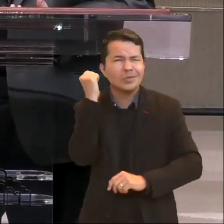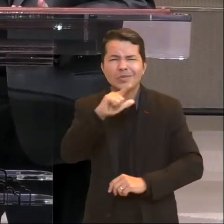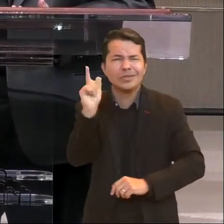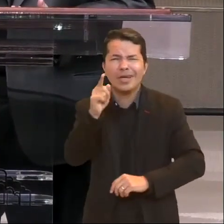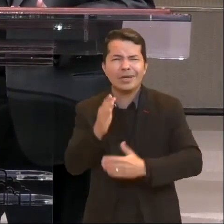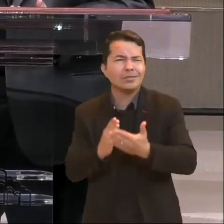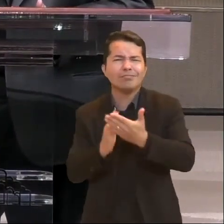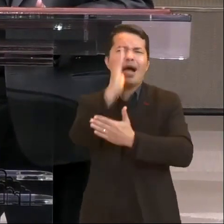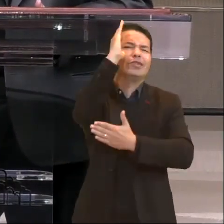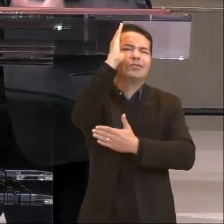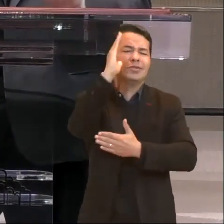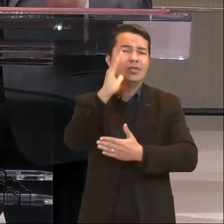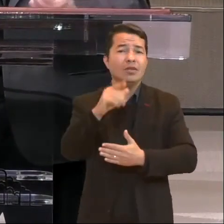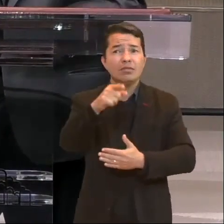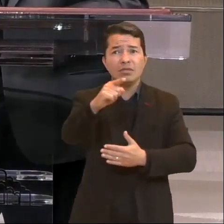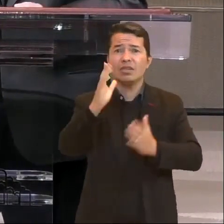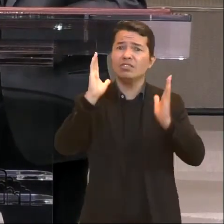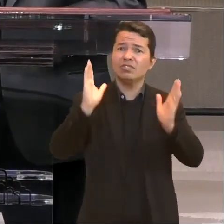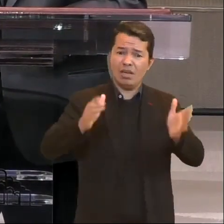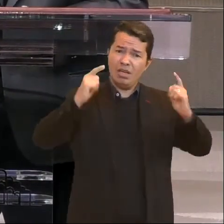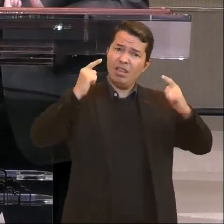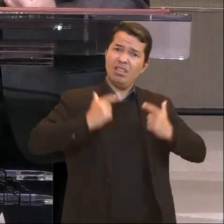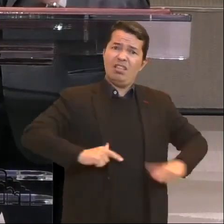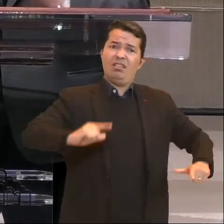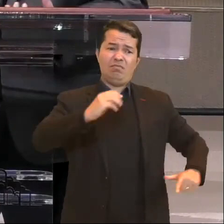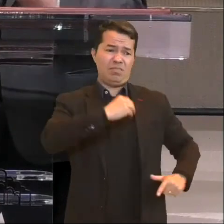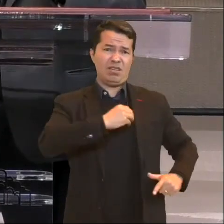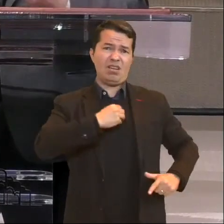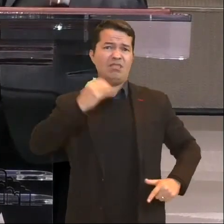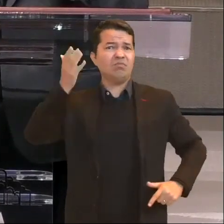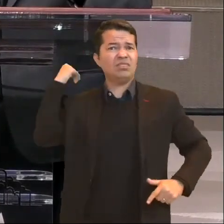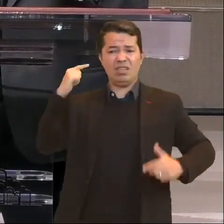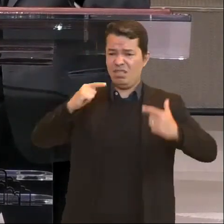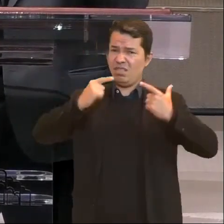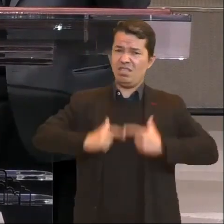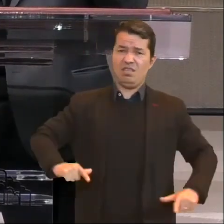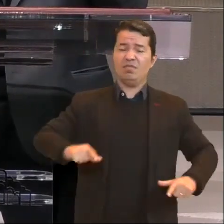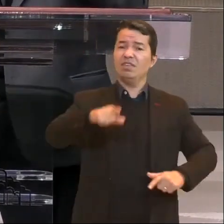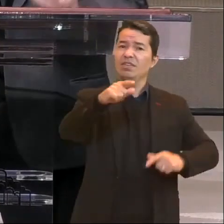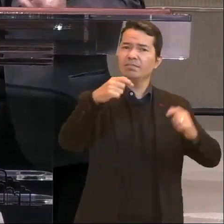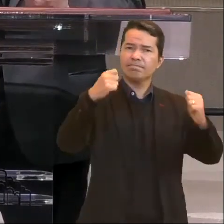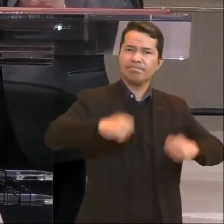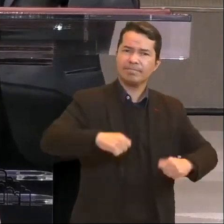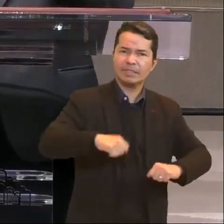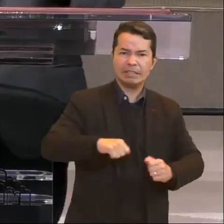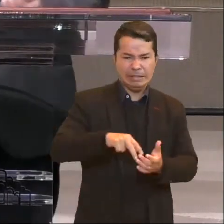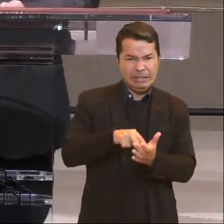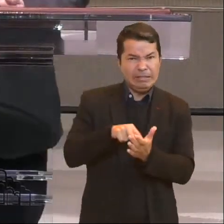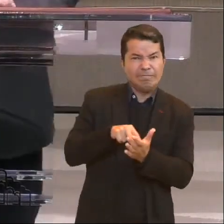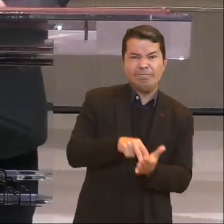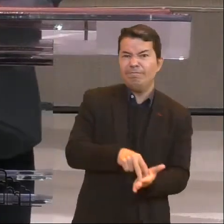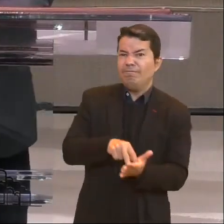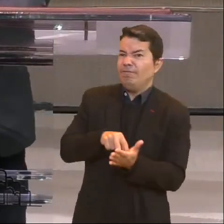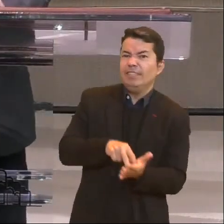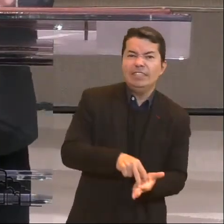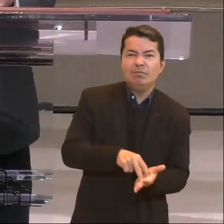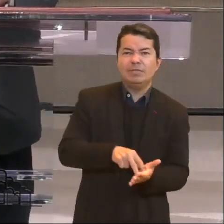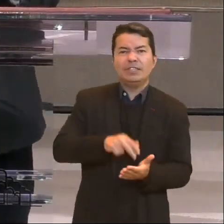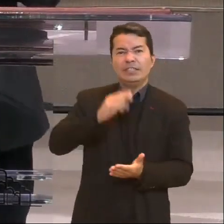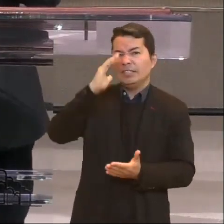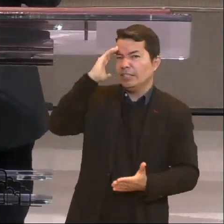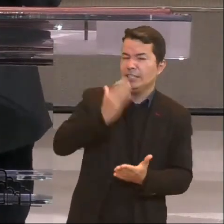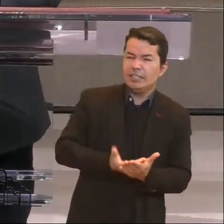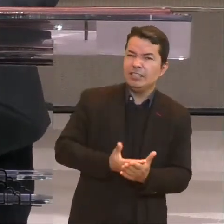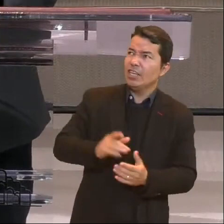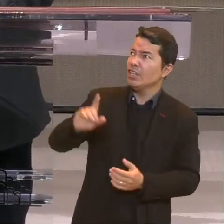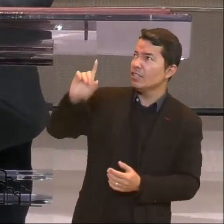seus pecados passados. Portanto, meus irmãos, procurem ficar cada vez mais firmes na certeza de que